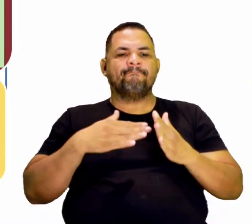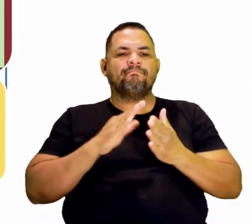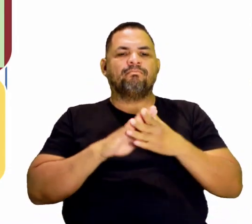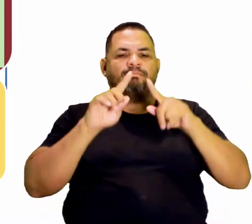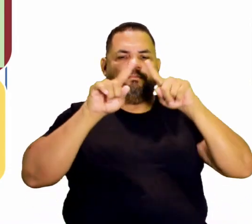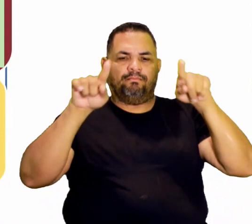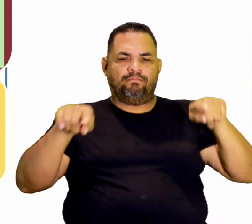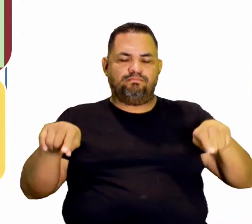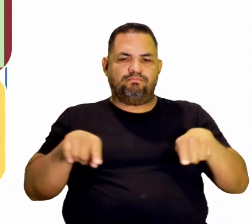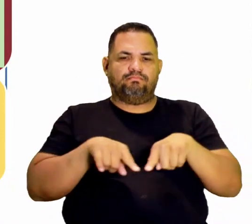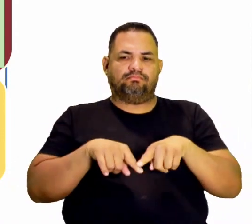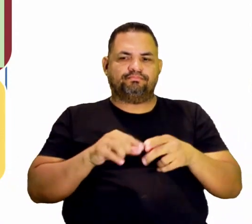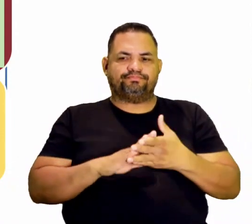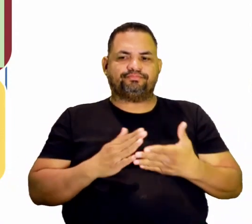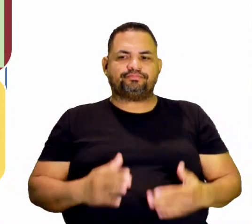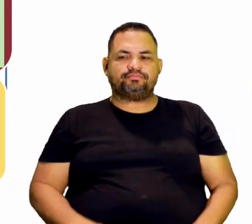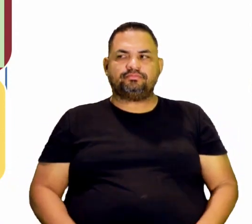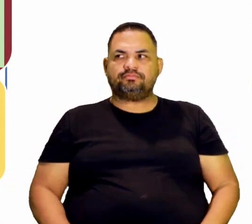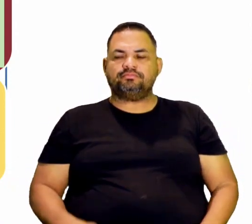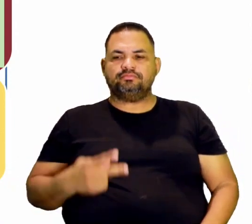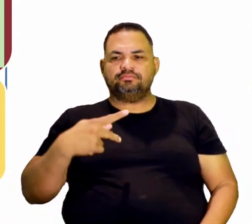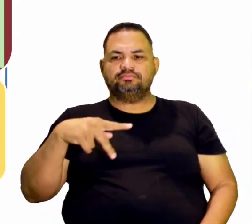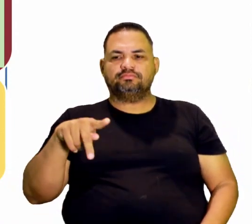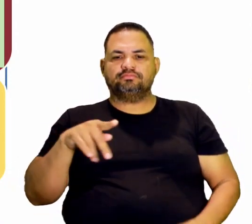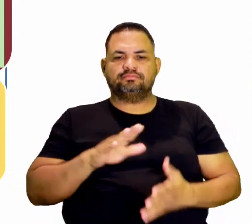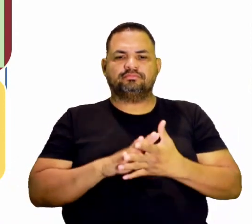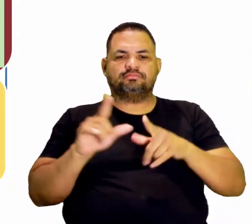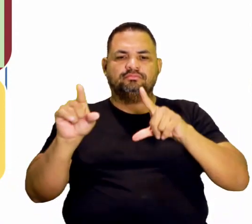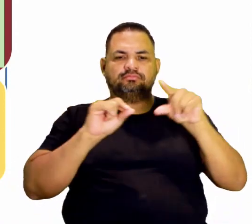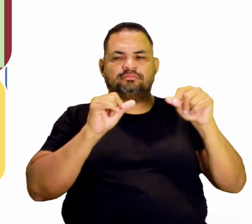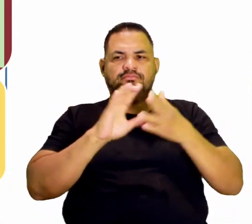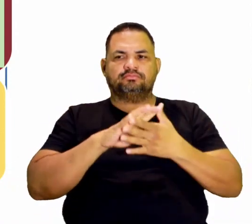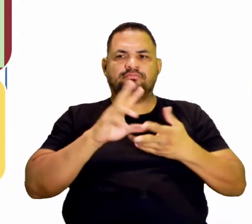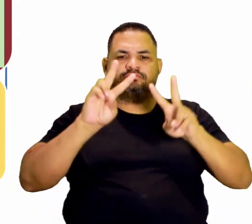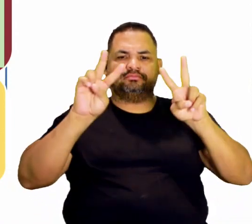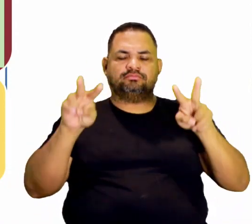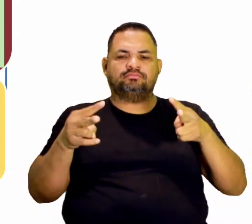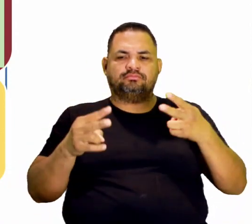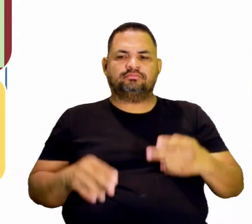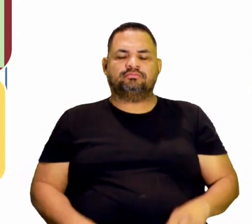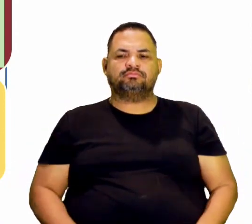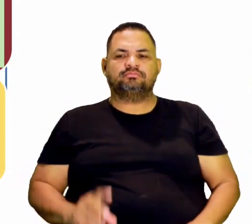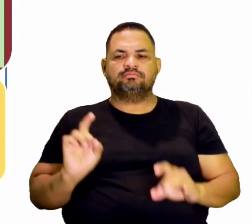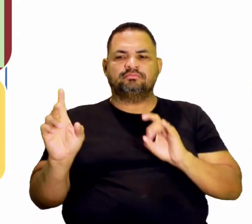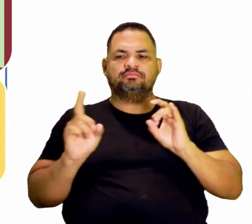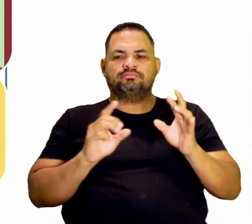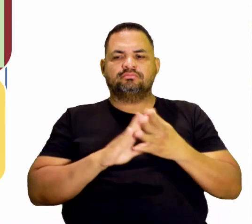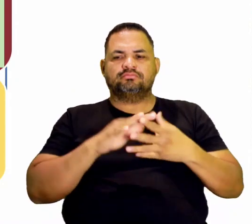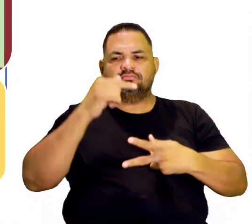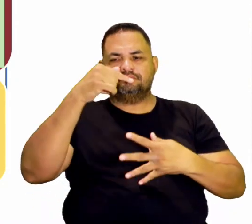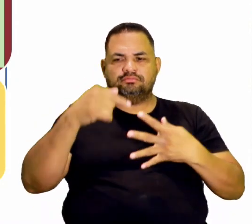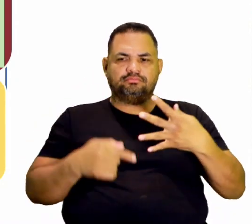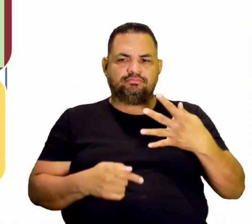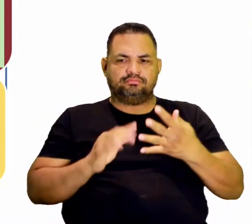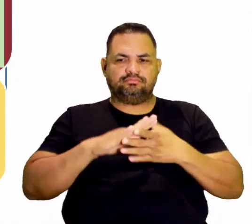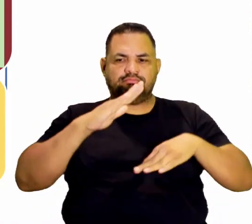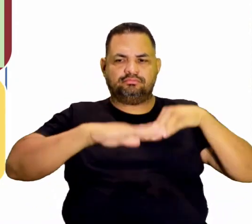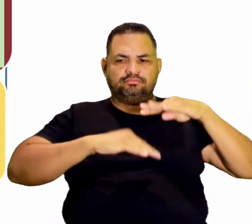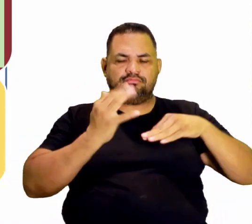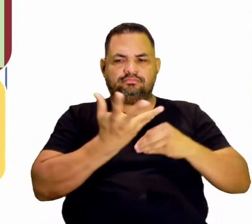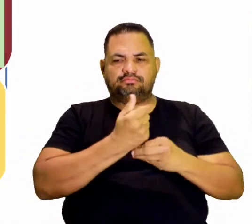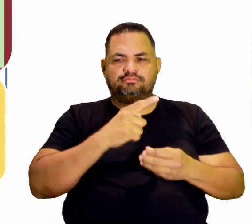seus quadros, as suas escolhas de temas. Então, cada um deles teve